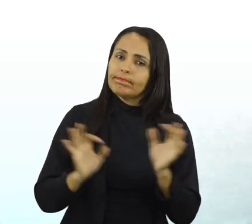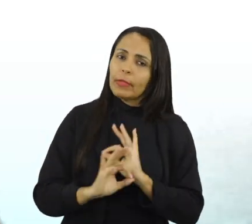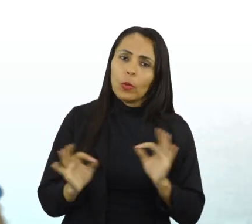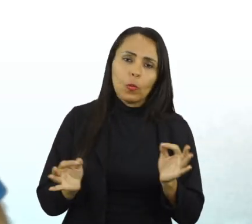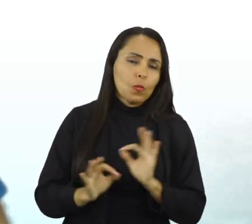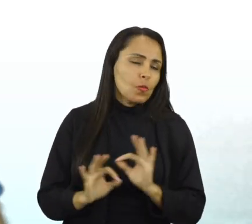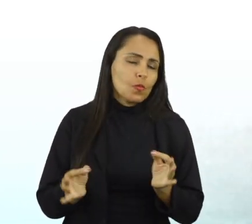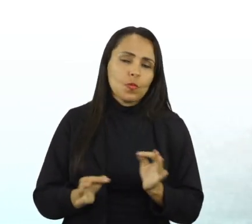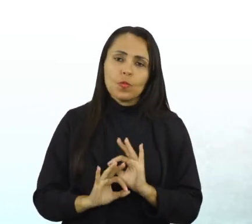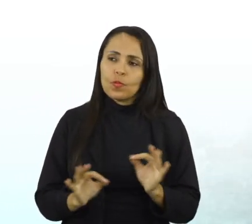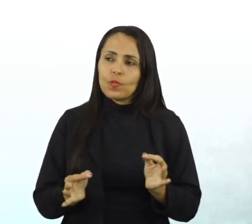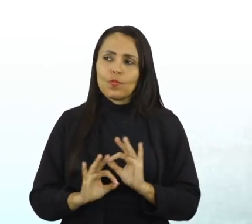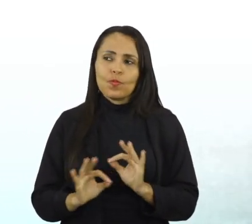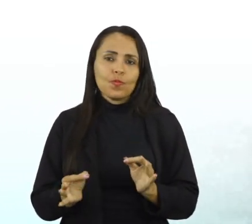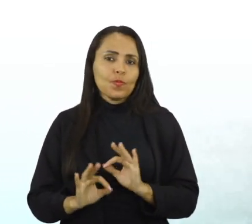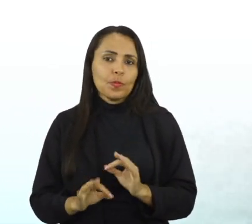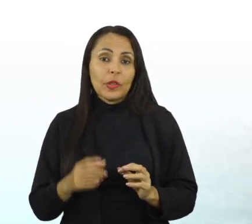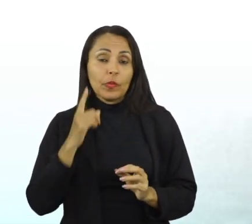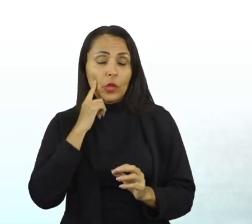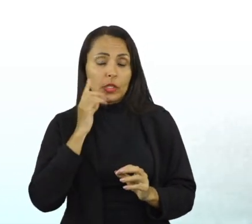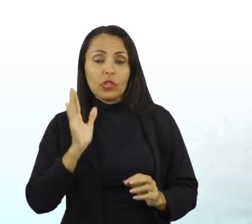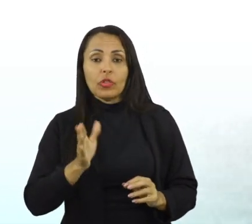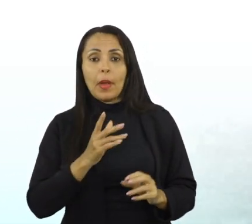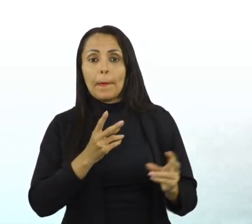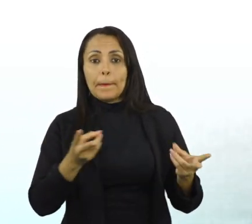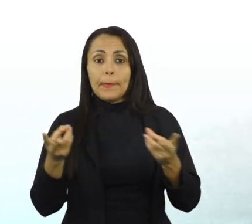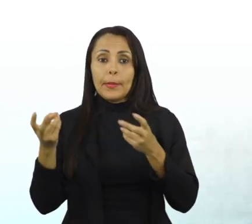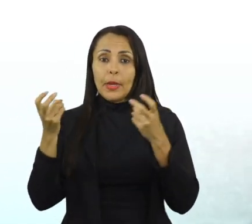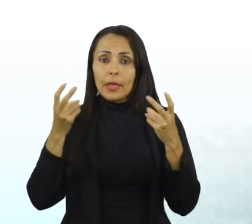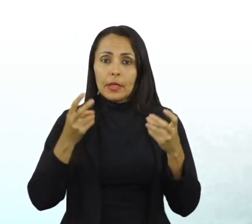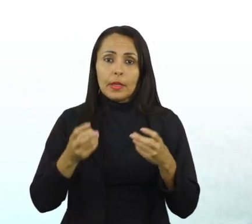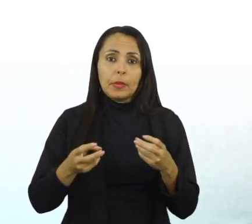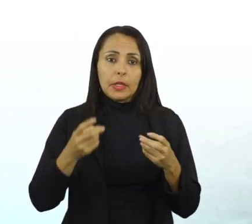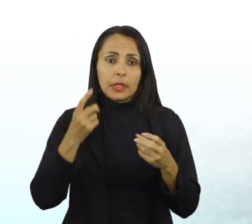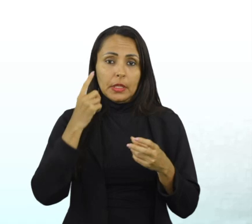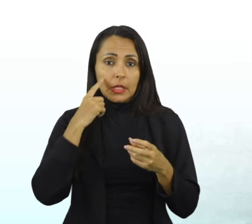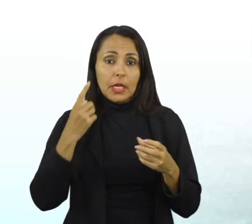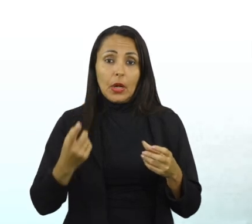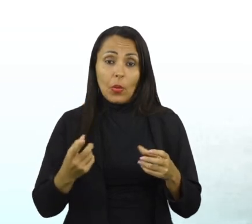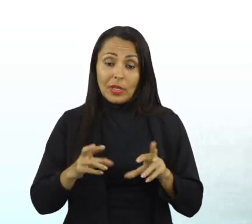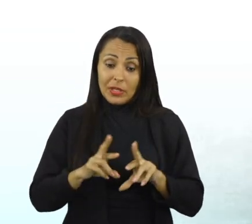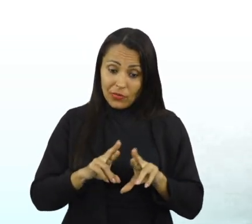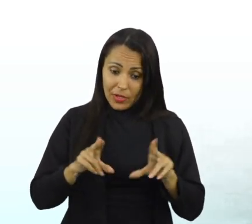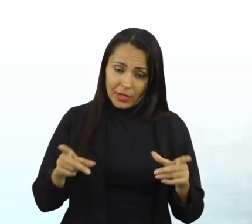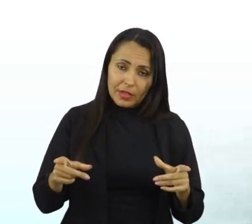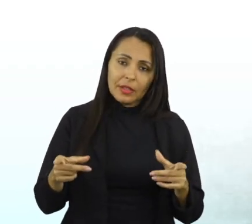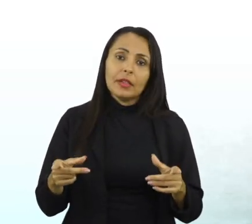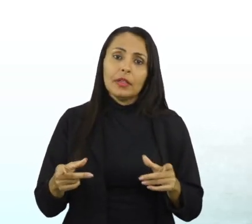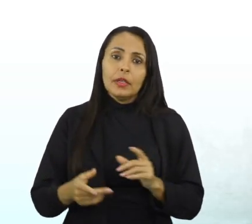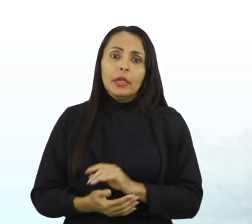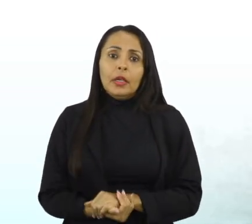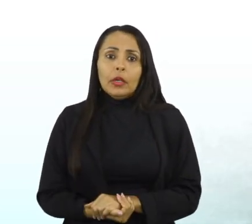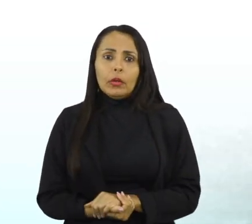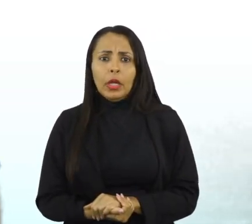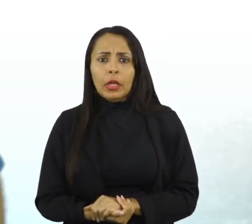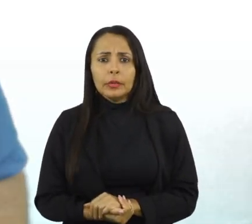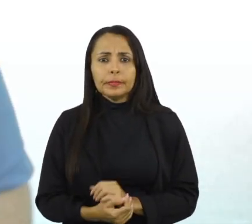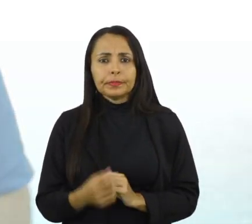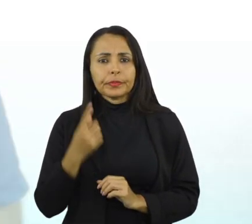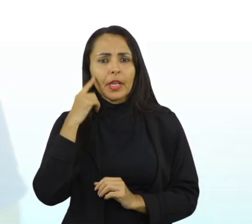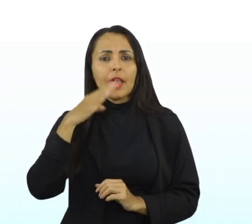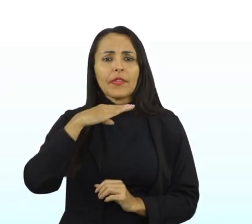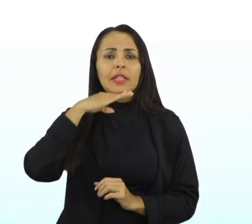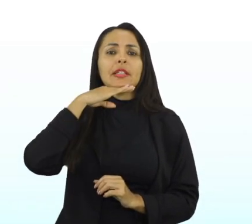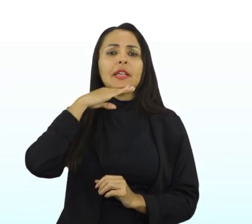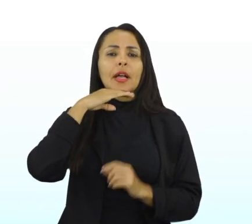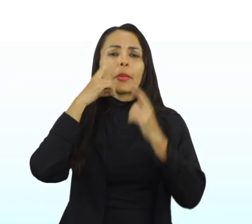De jeito nenhum. De jeito nenhum. Você já percebe que há uma convergência aí, tá?